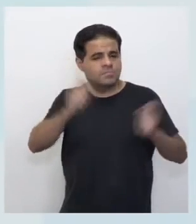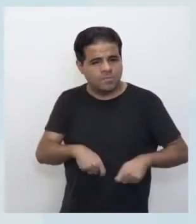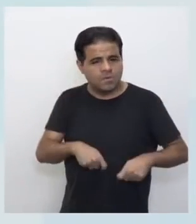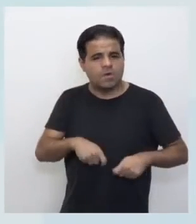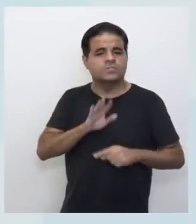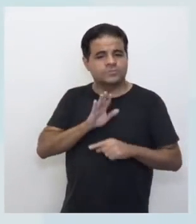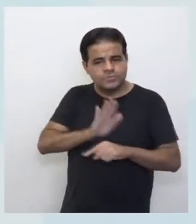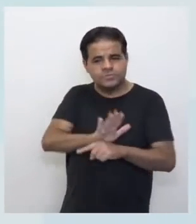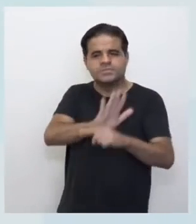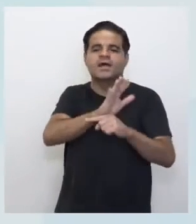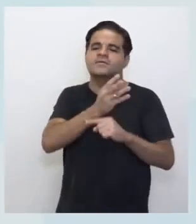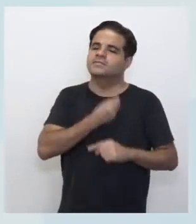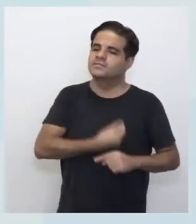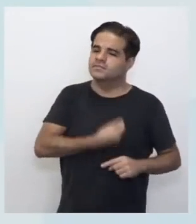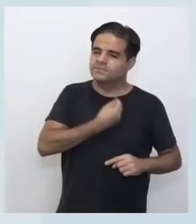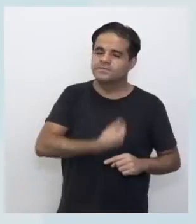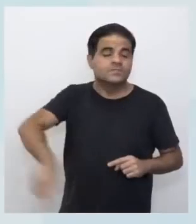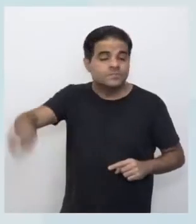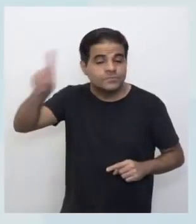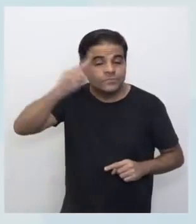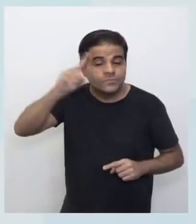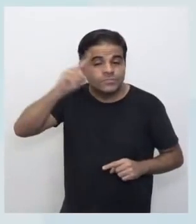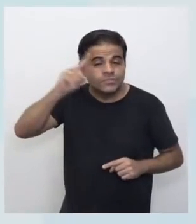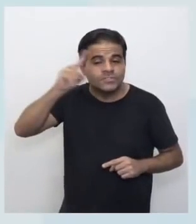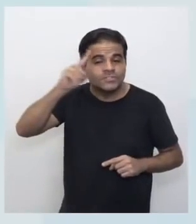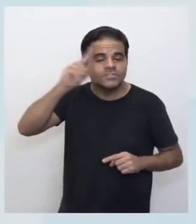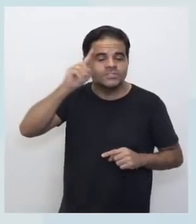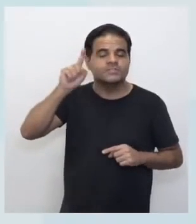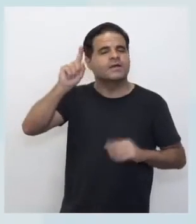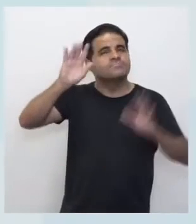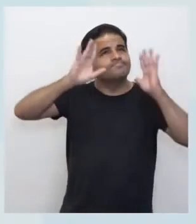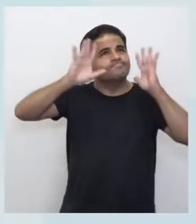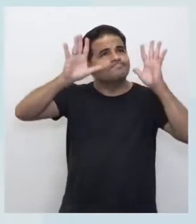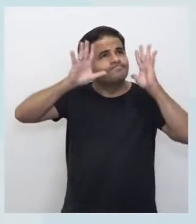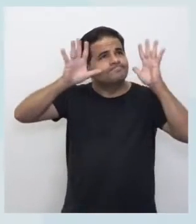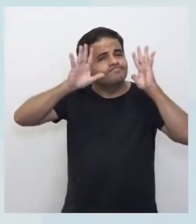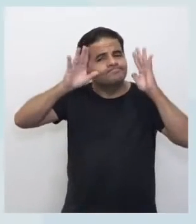vida cotidiana. Então, um pouquinho pensando assim,